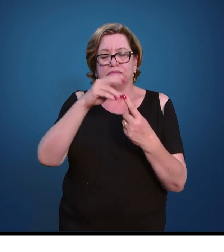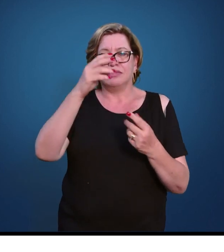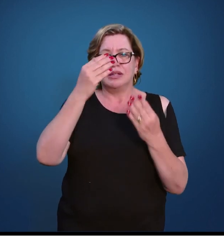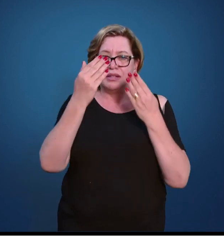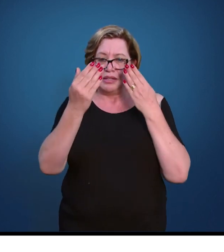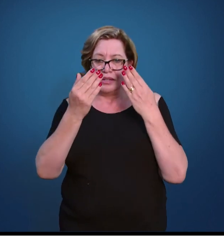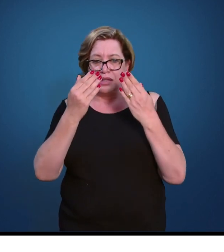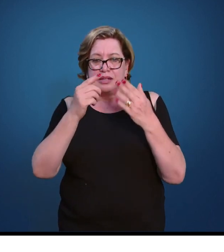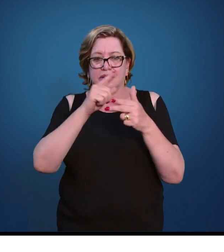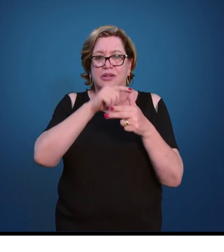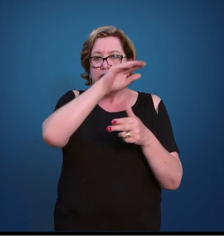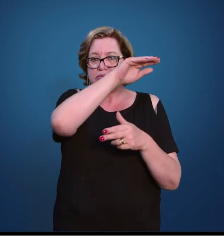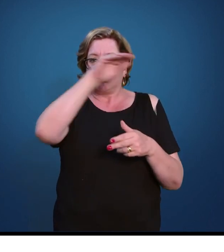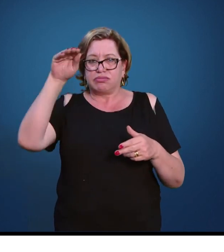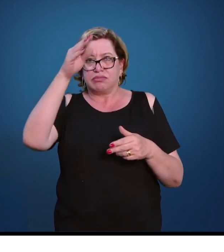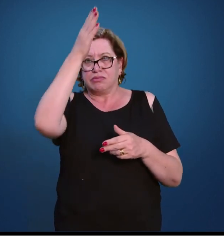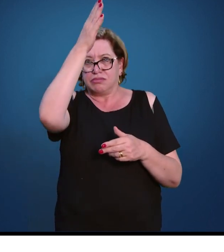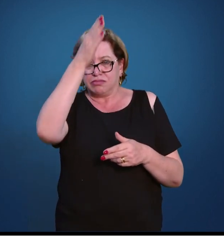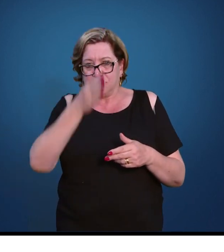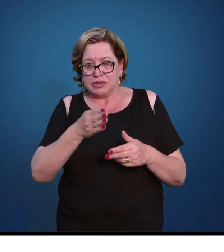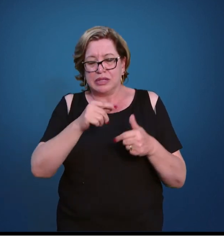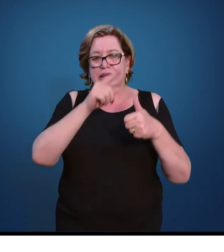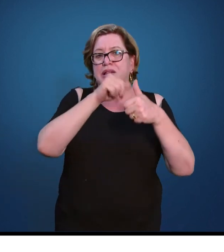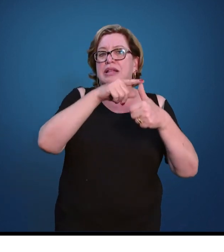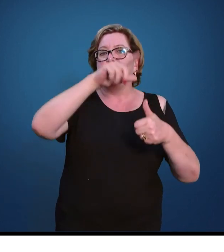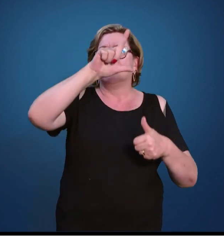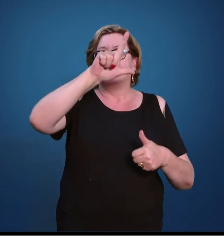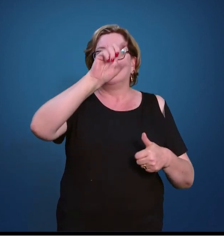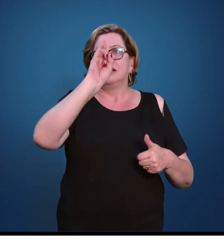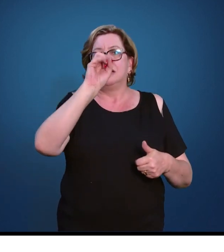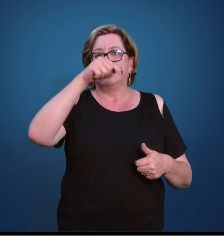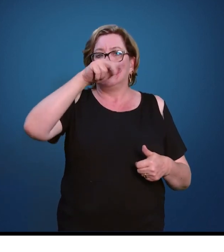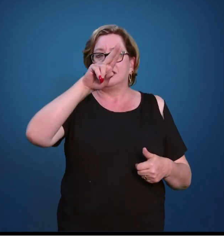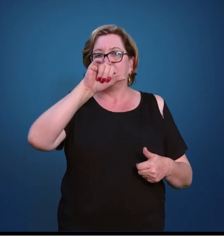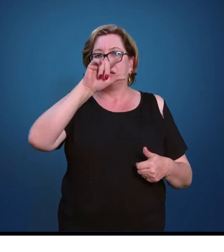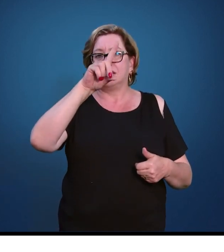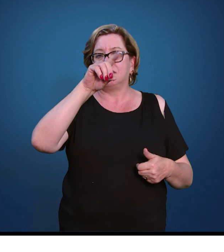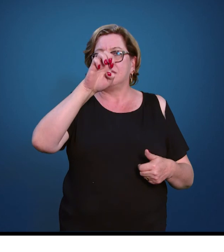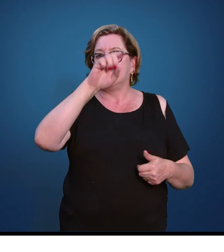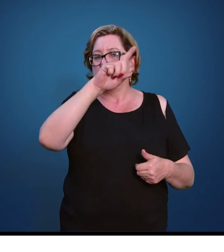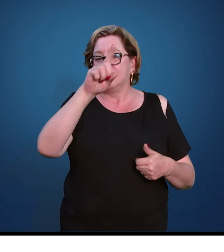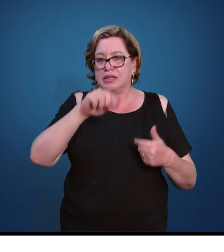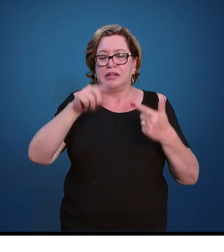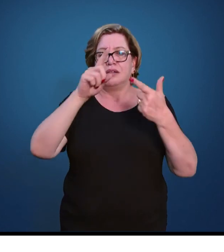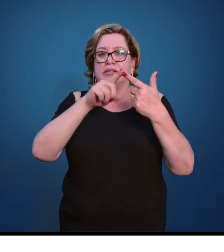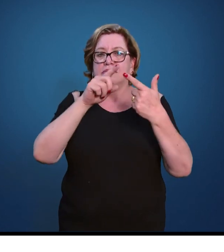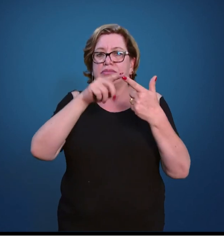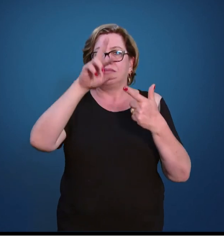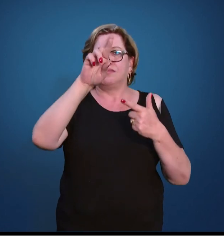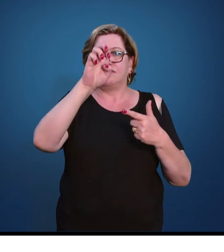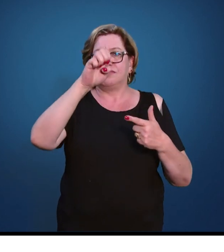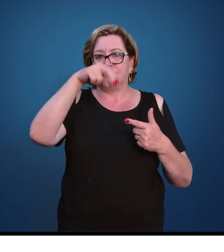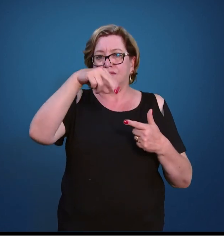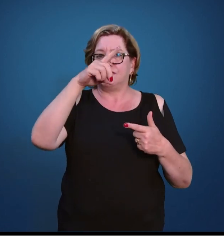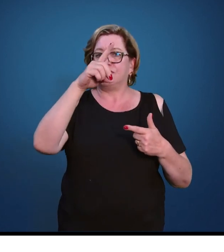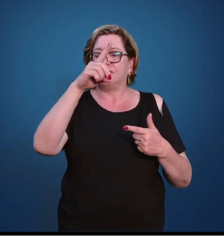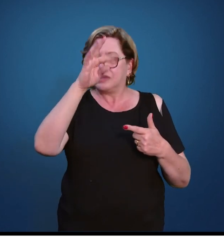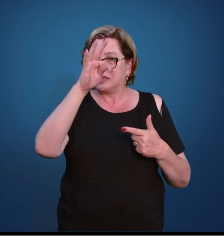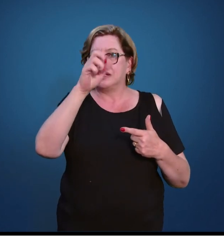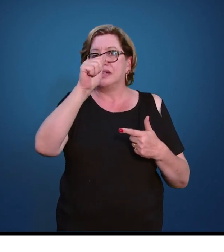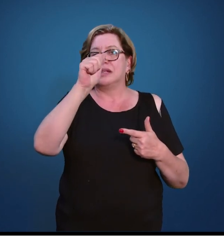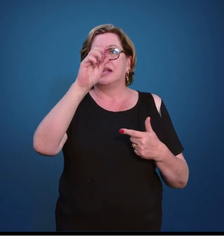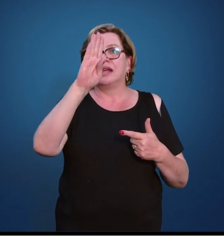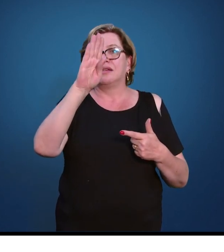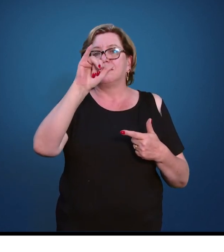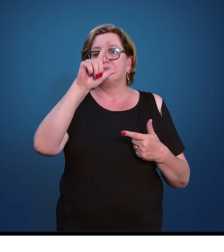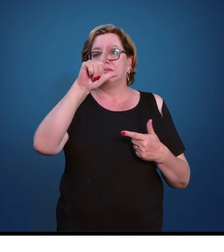análise horizontal e vertical, índices de liquidez, rentabilidade, que nós falamos misturado com índices de liquidez, que é quanto